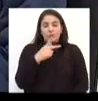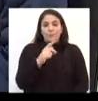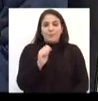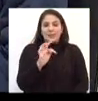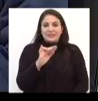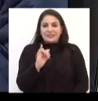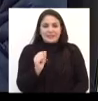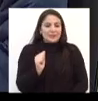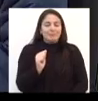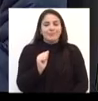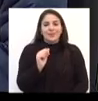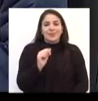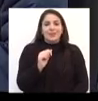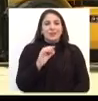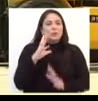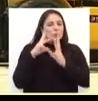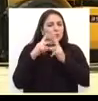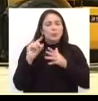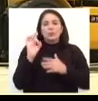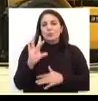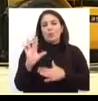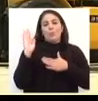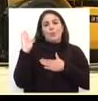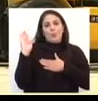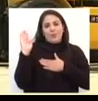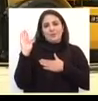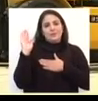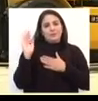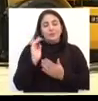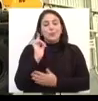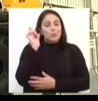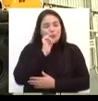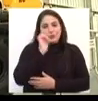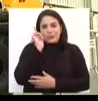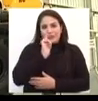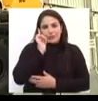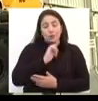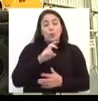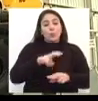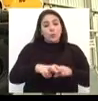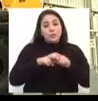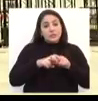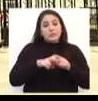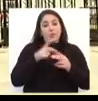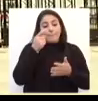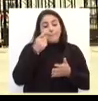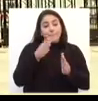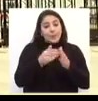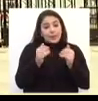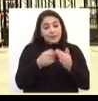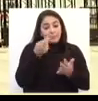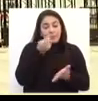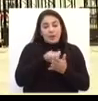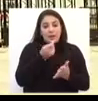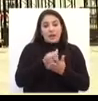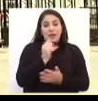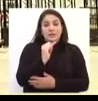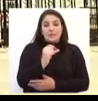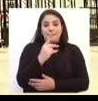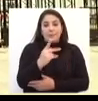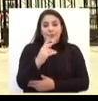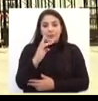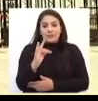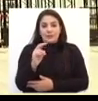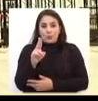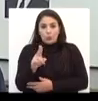Cavalcante, tudo não passou de promessa. Por isso, a matéria solicita o pagamento do IPTU e a devolução do terreno.